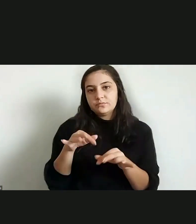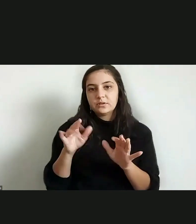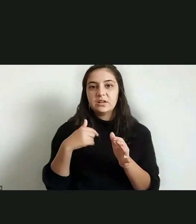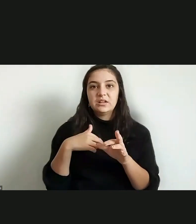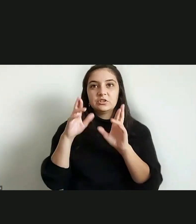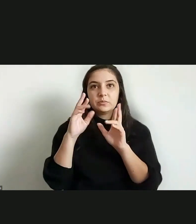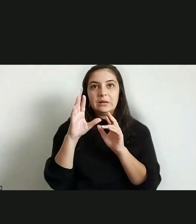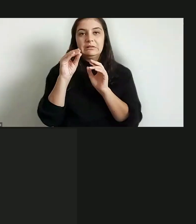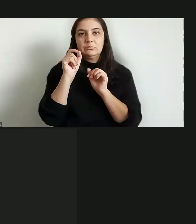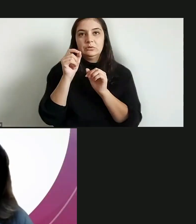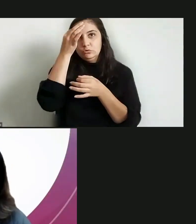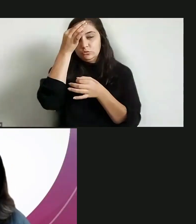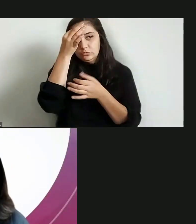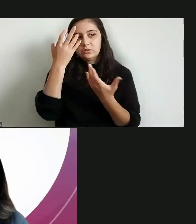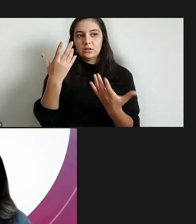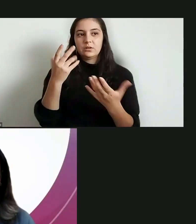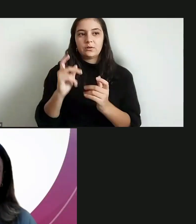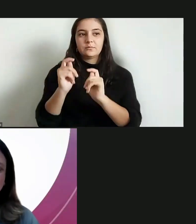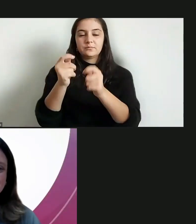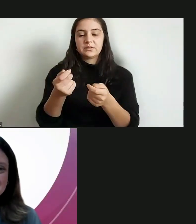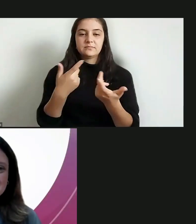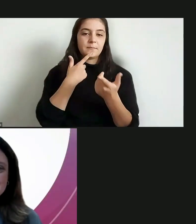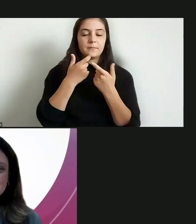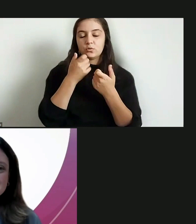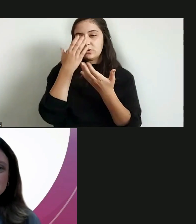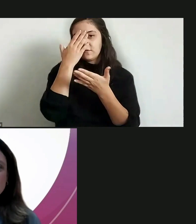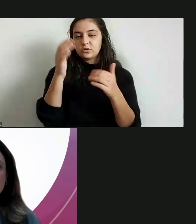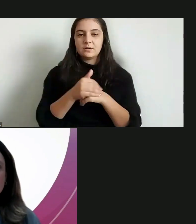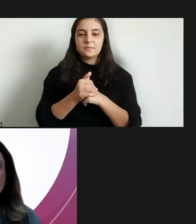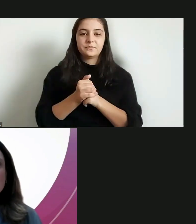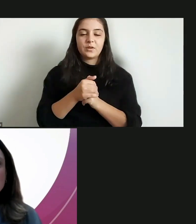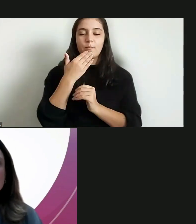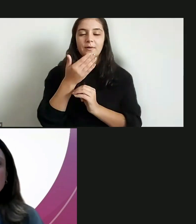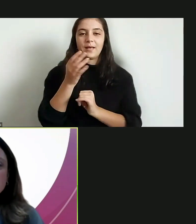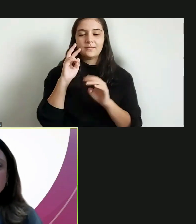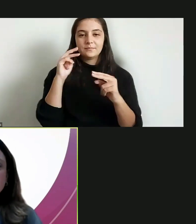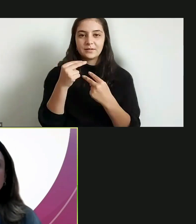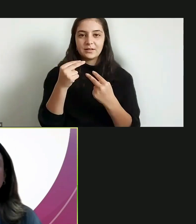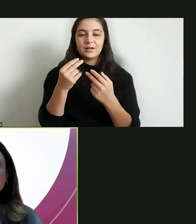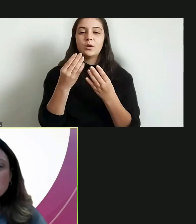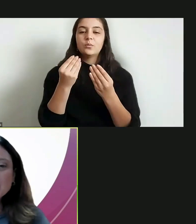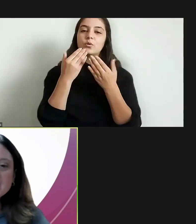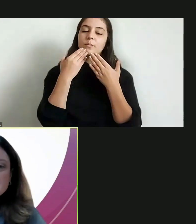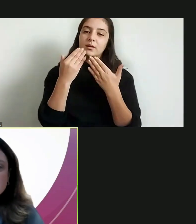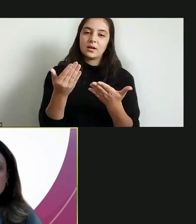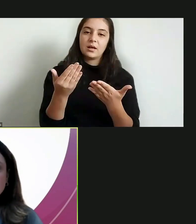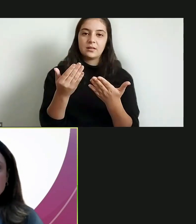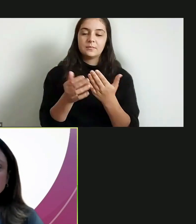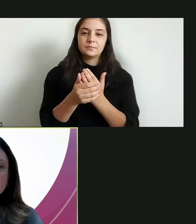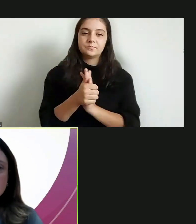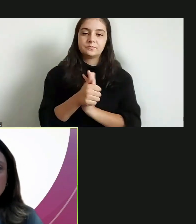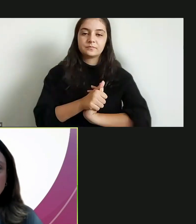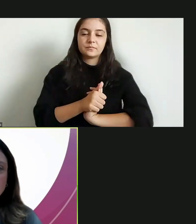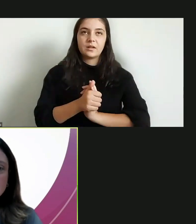10 minutos acordados e agora naturalmente ficarei disponível para as questões que queiram colocar. Muito obrigado pela atenção. Muito obrigada, Nelson, por esta